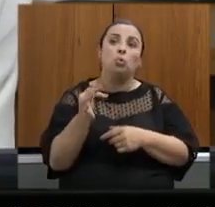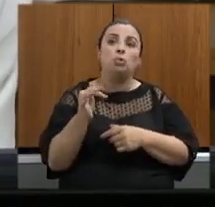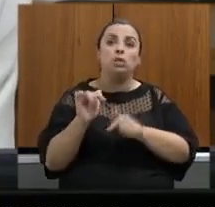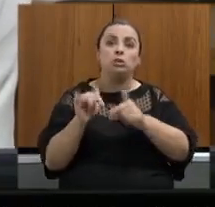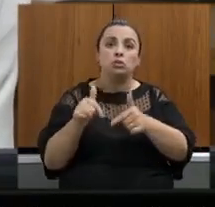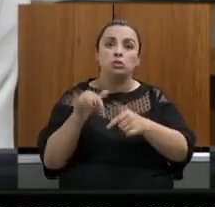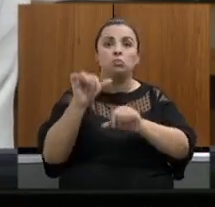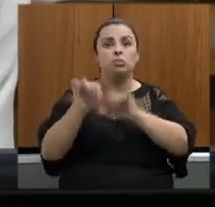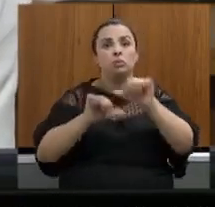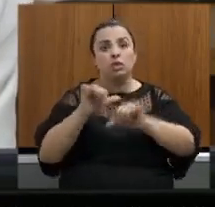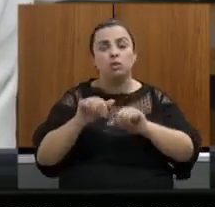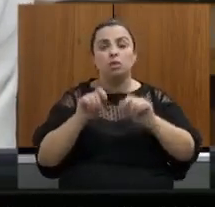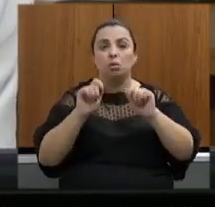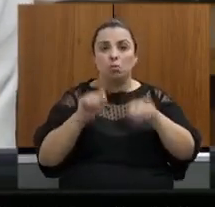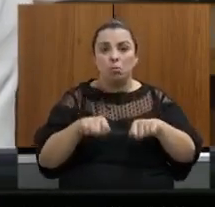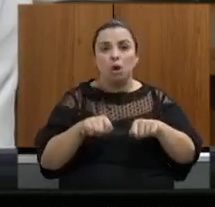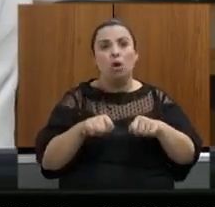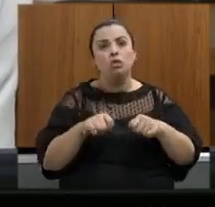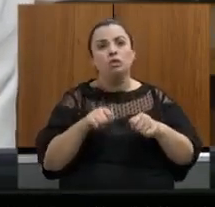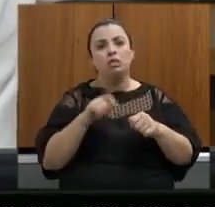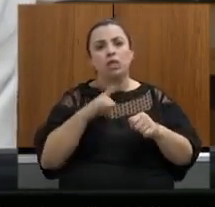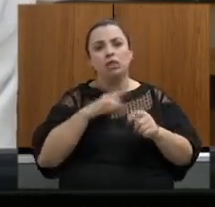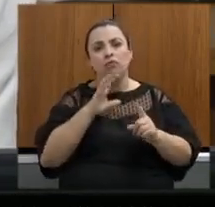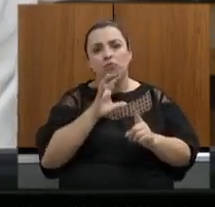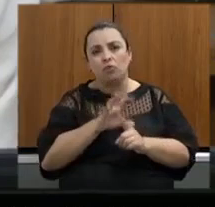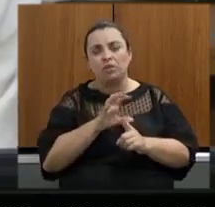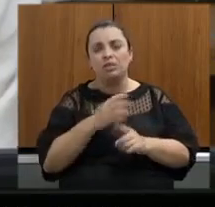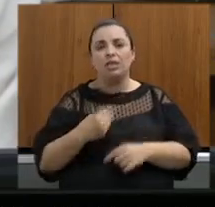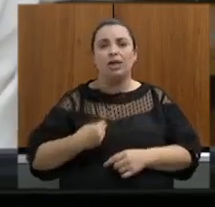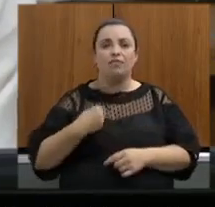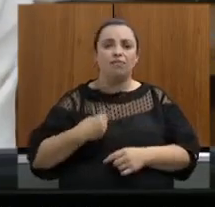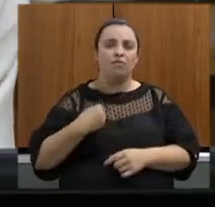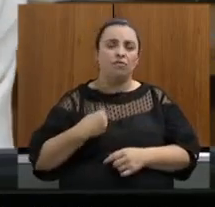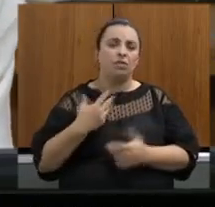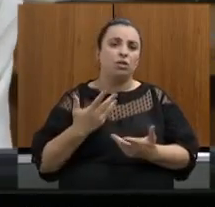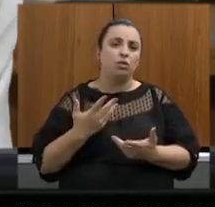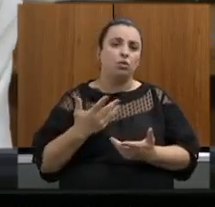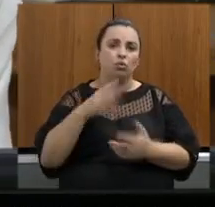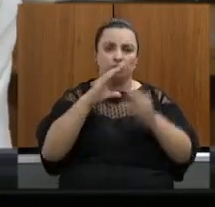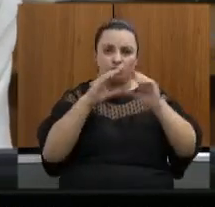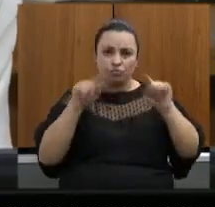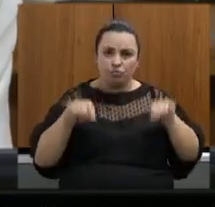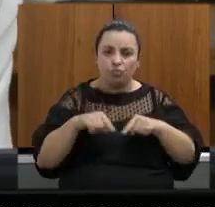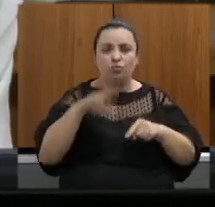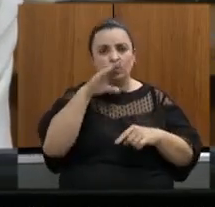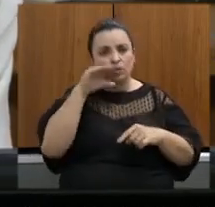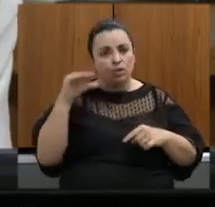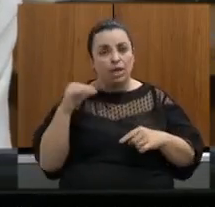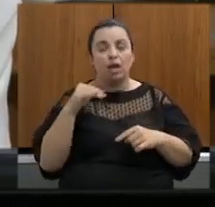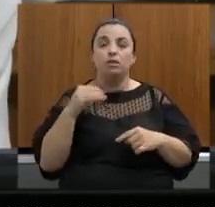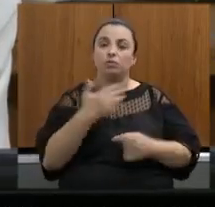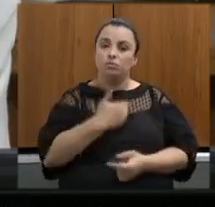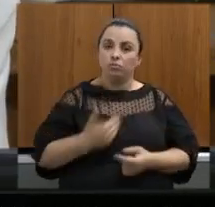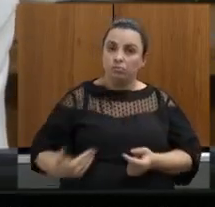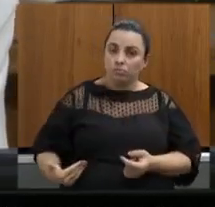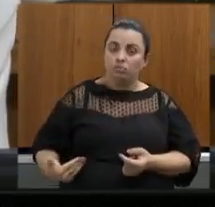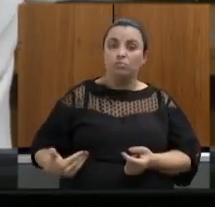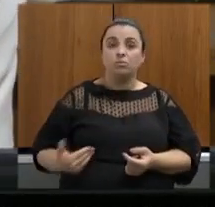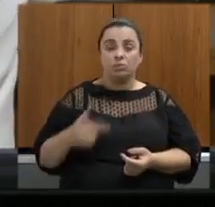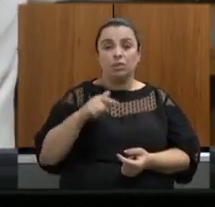a afetar a vida funcional ao trazer alguma mudança para carreiras de servidores